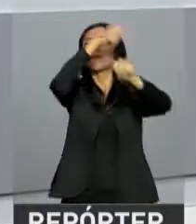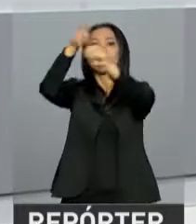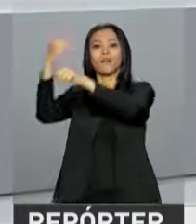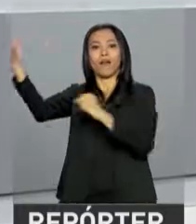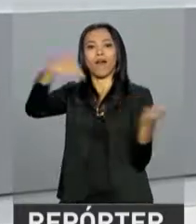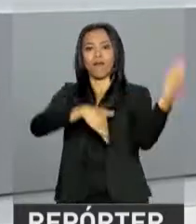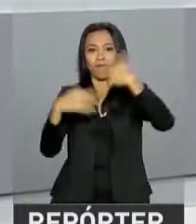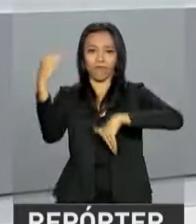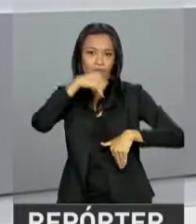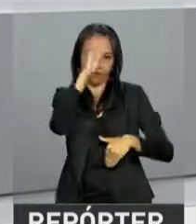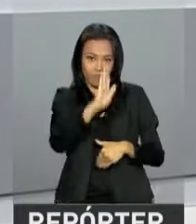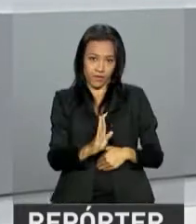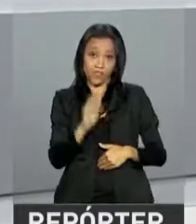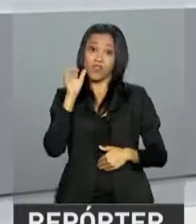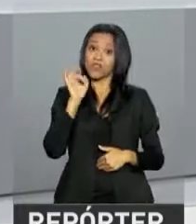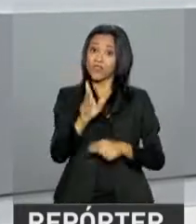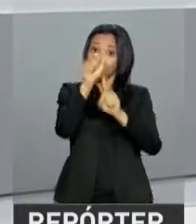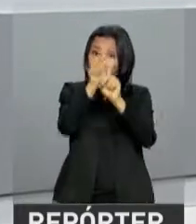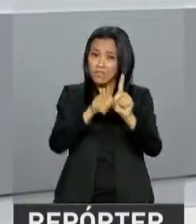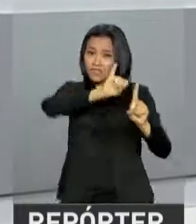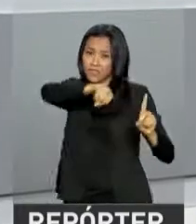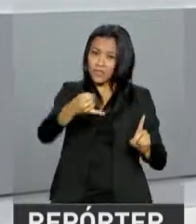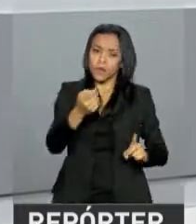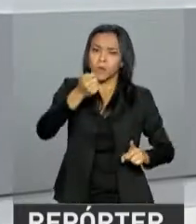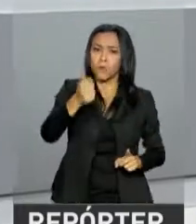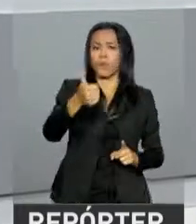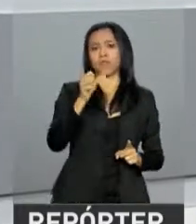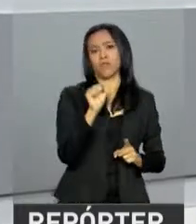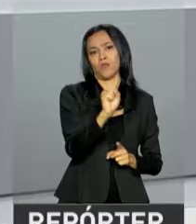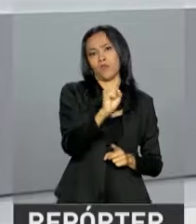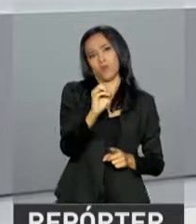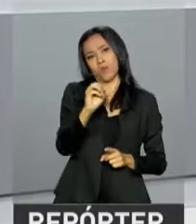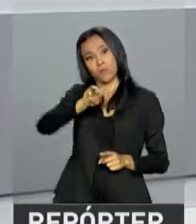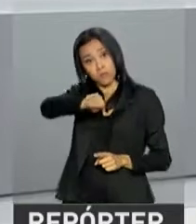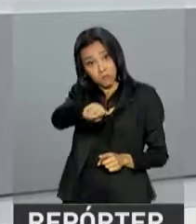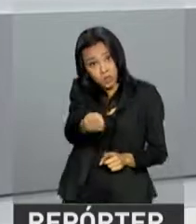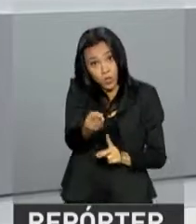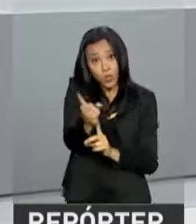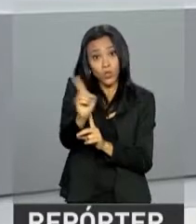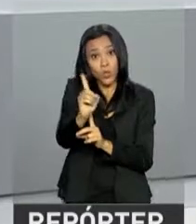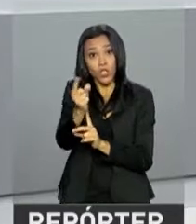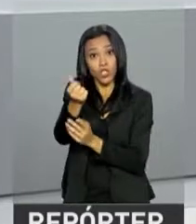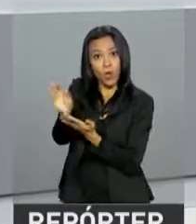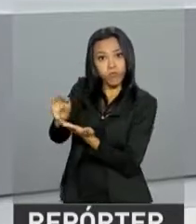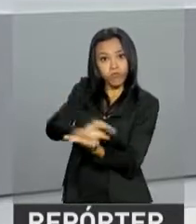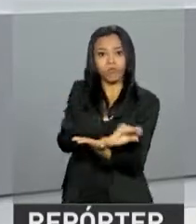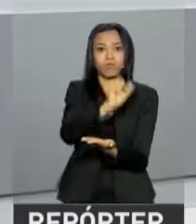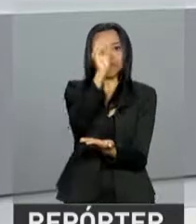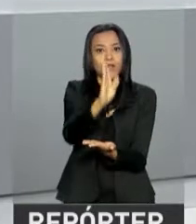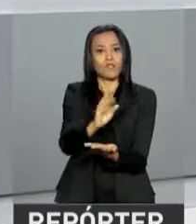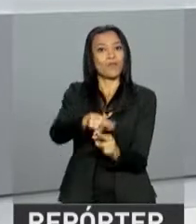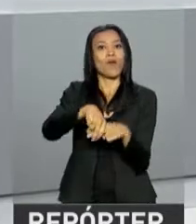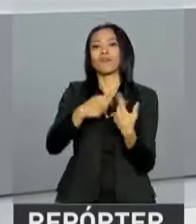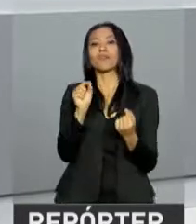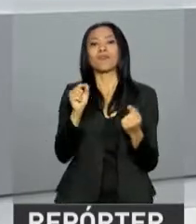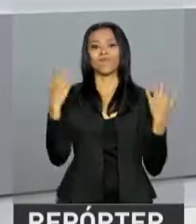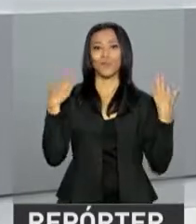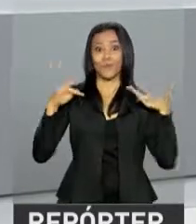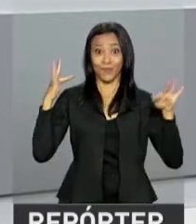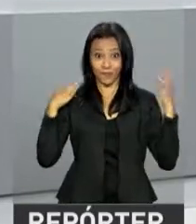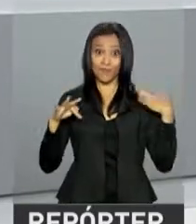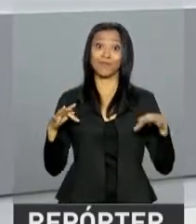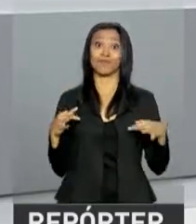internacional. Só em janeiro deste ano, quase 800 milhões de dólares entraram no país por meio do turismo, o